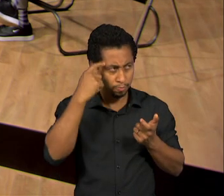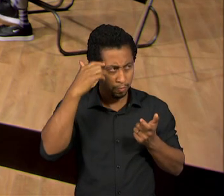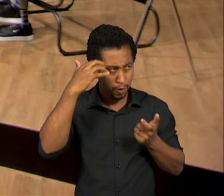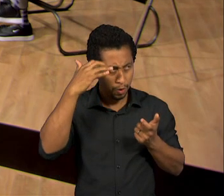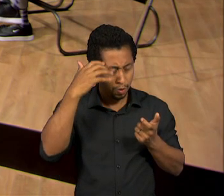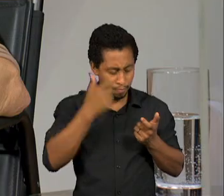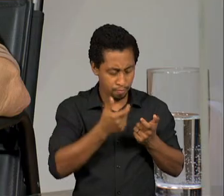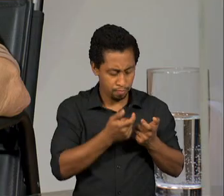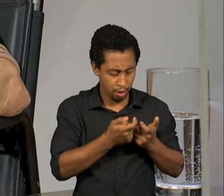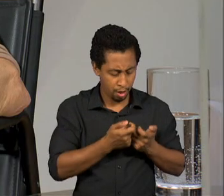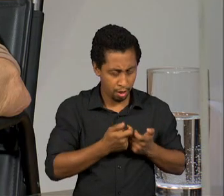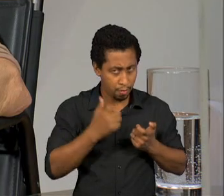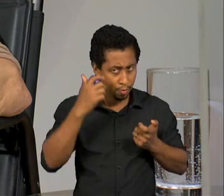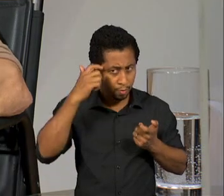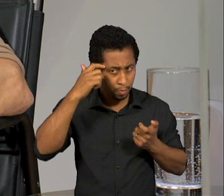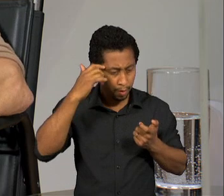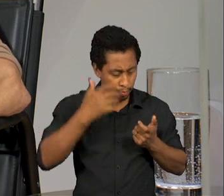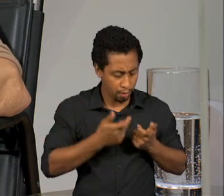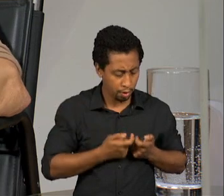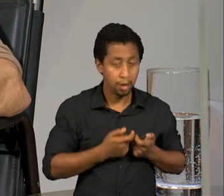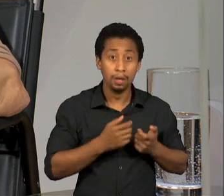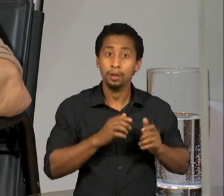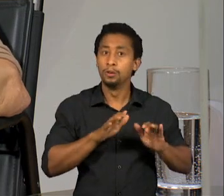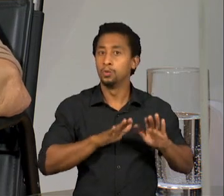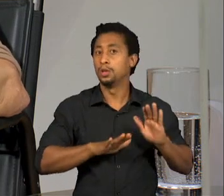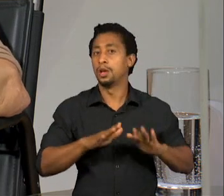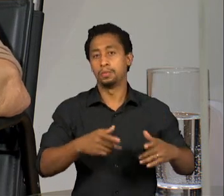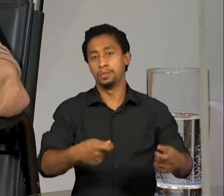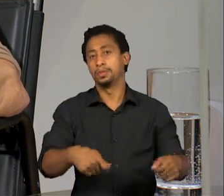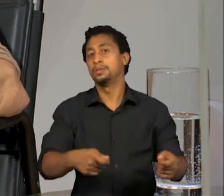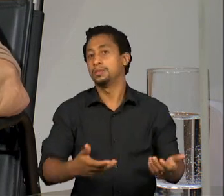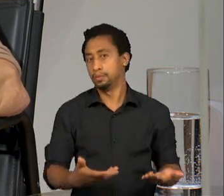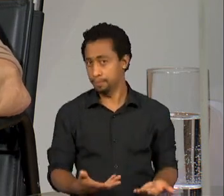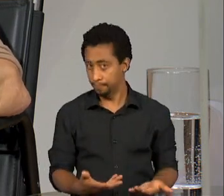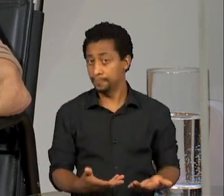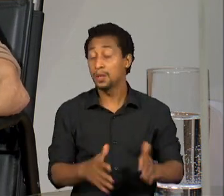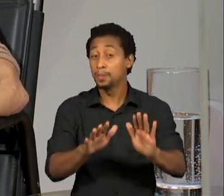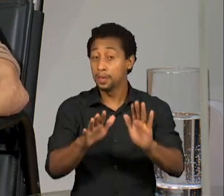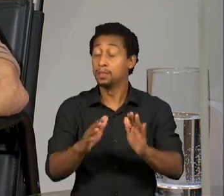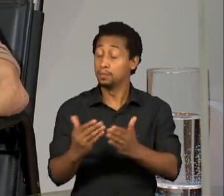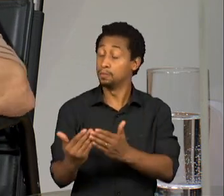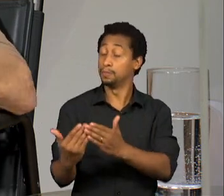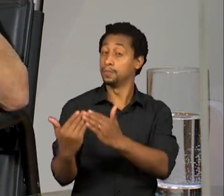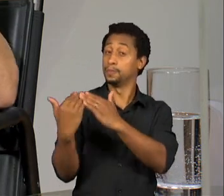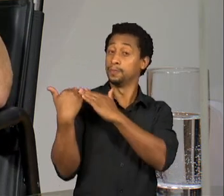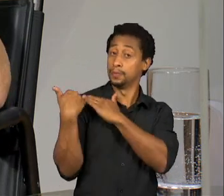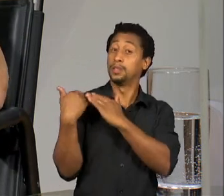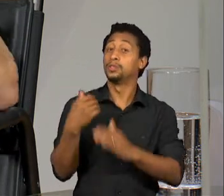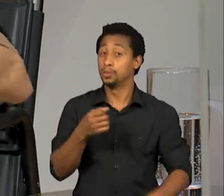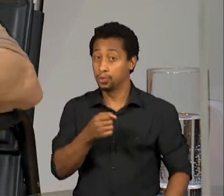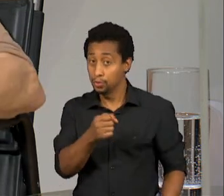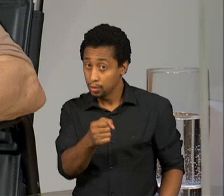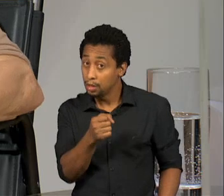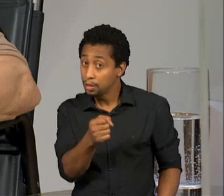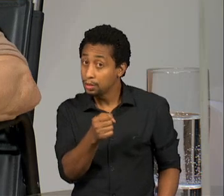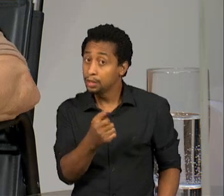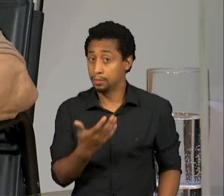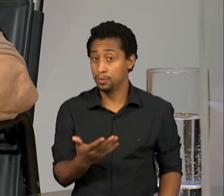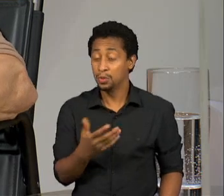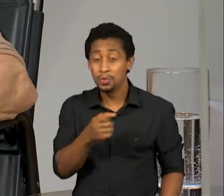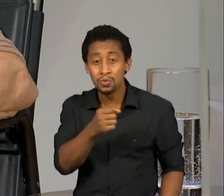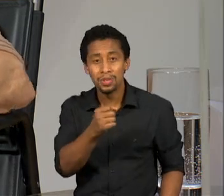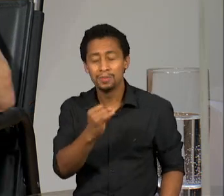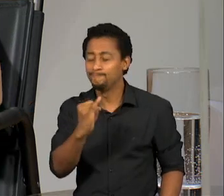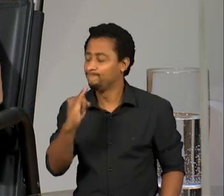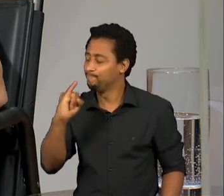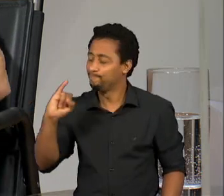imediatismo inconsequente. Aí vem o papel do jornalista, e eu tenho dito, é sagrado esse papel